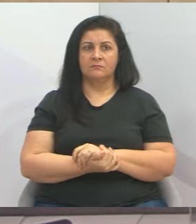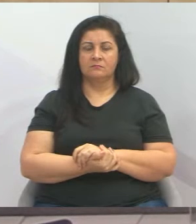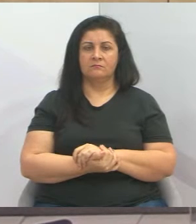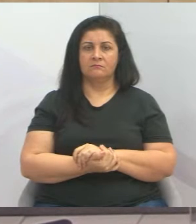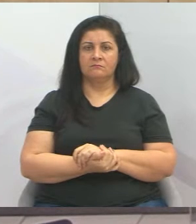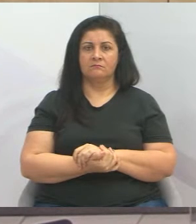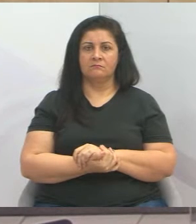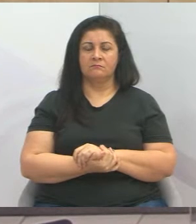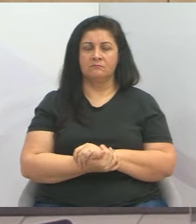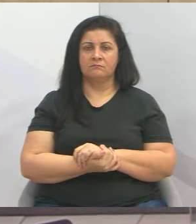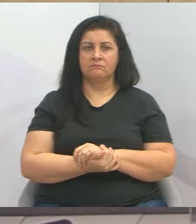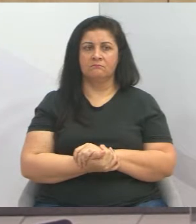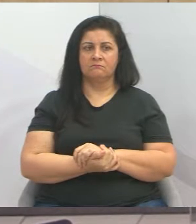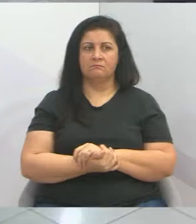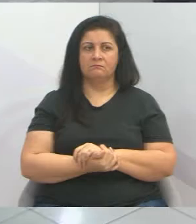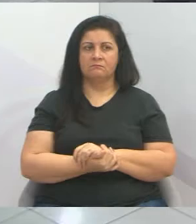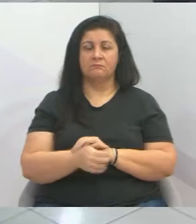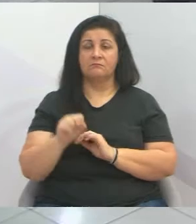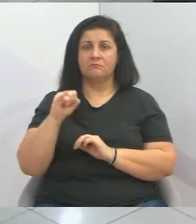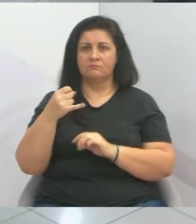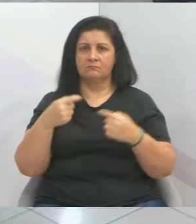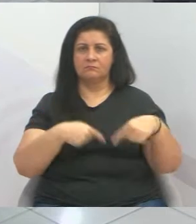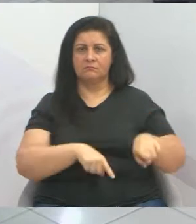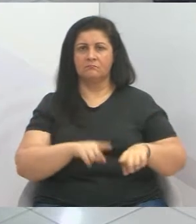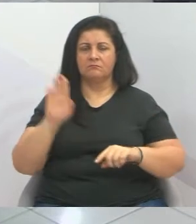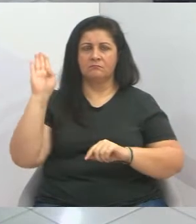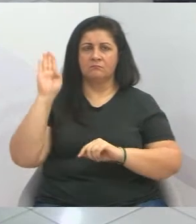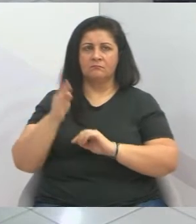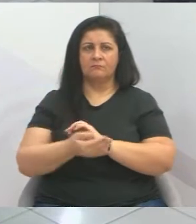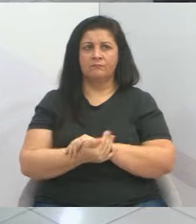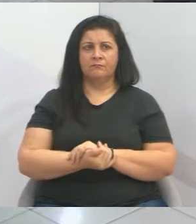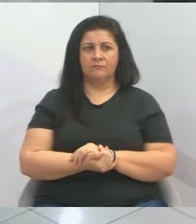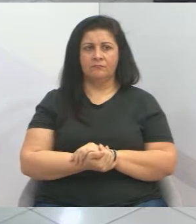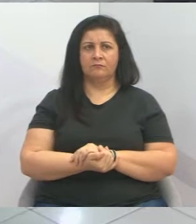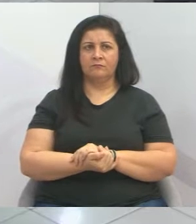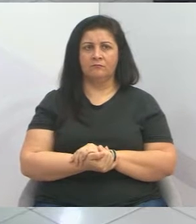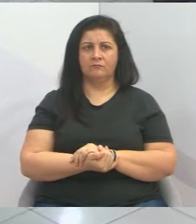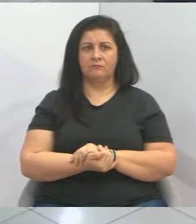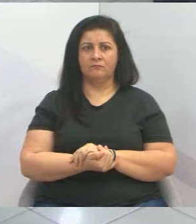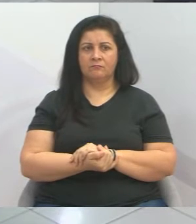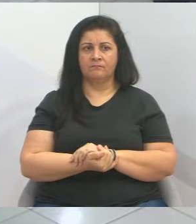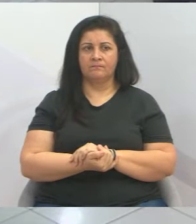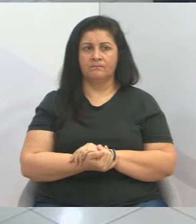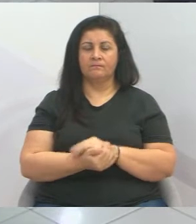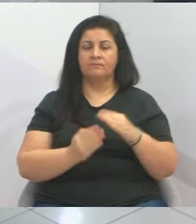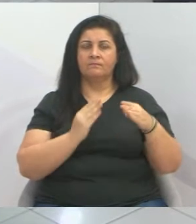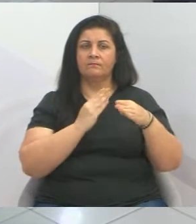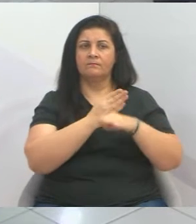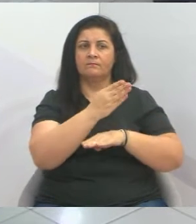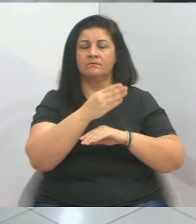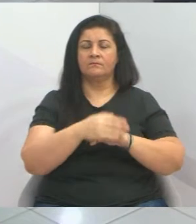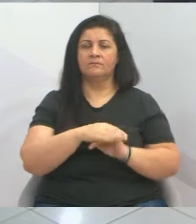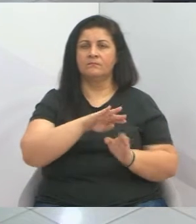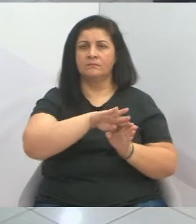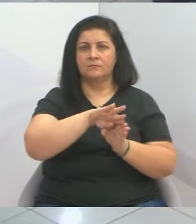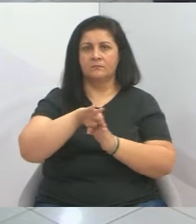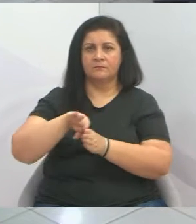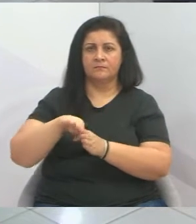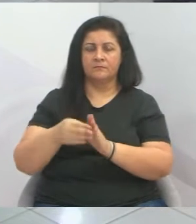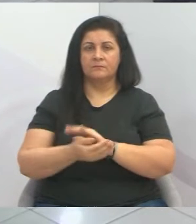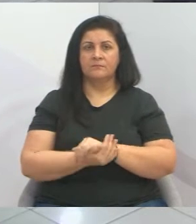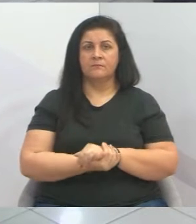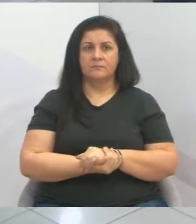o requerimento tá em votação os que foram encontrados por favor se manifesta não tá nos braços requerimento aprovado próximo